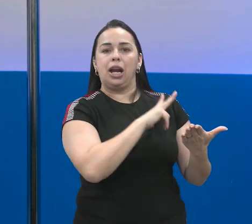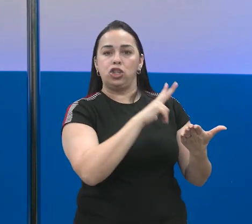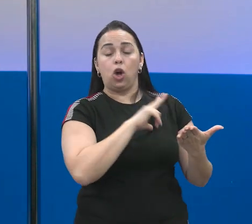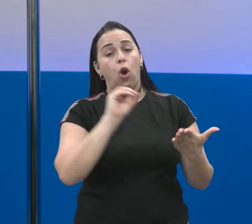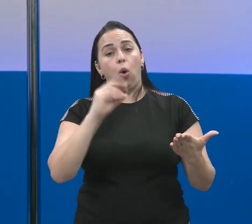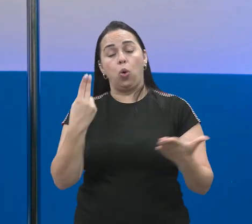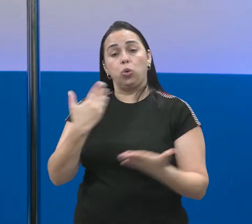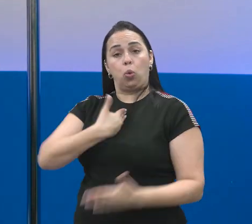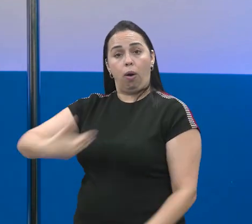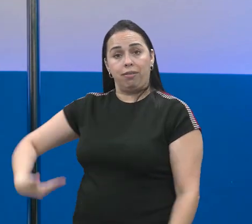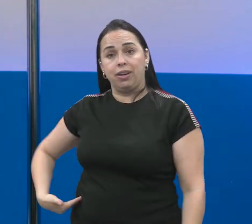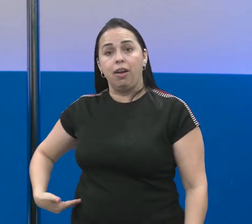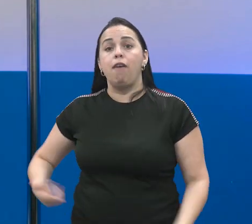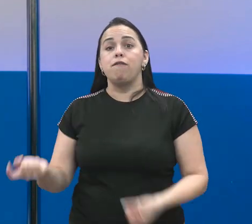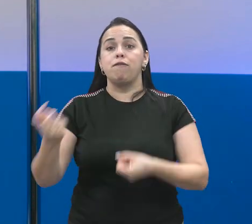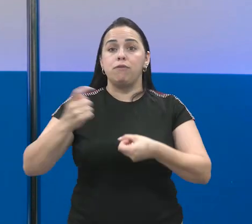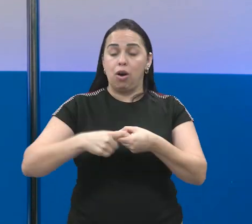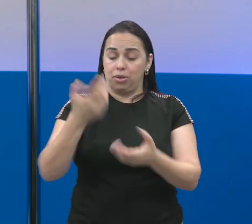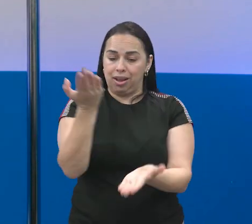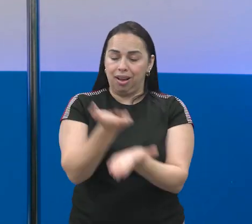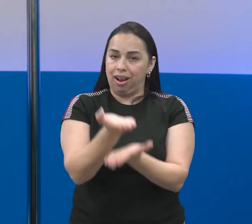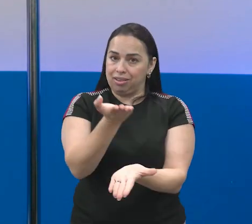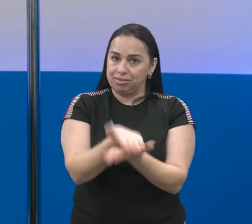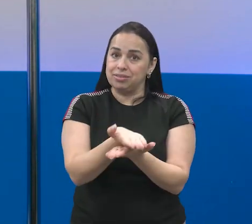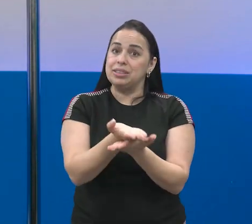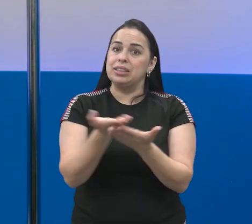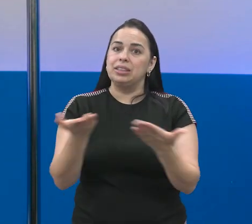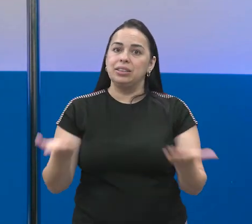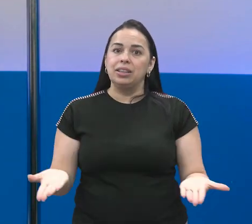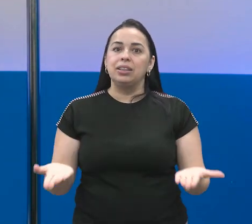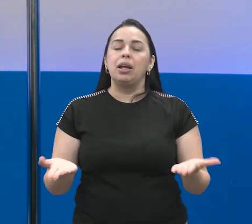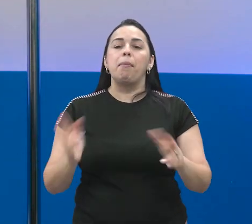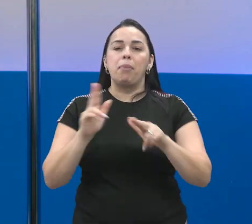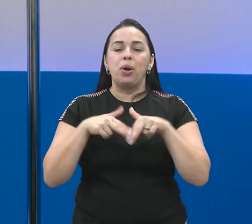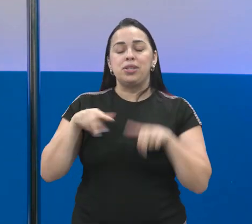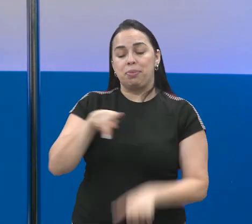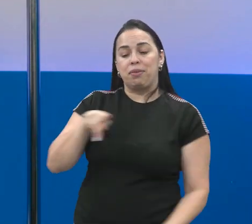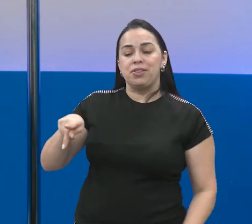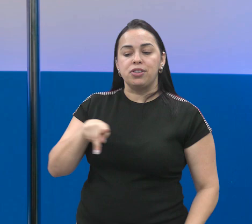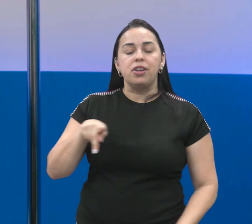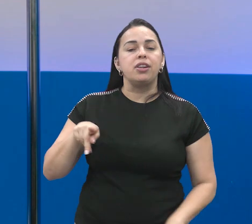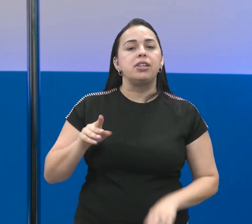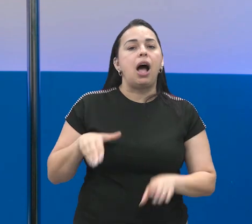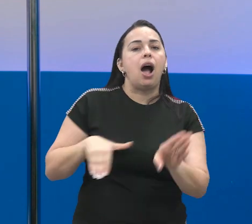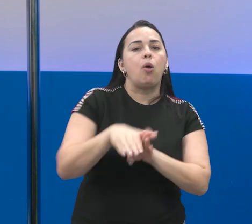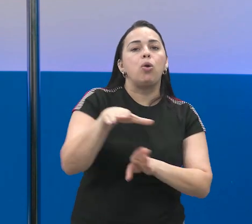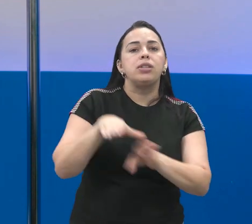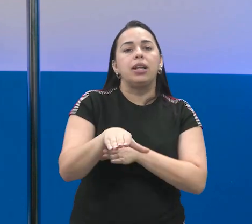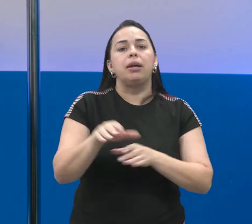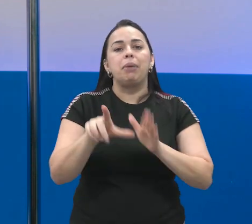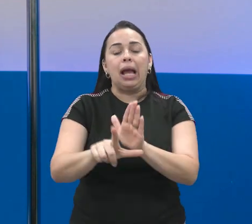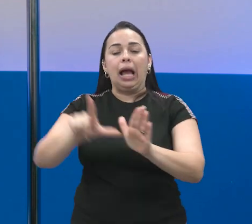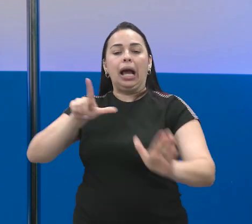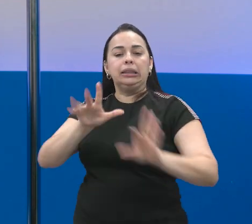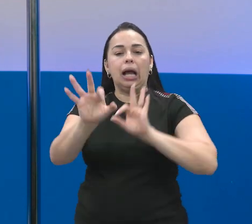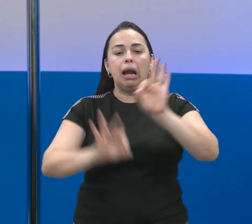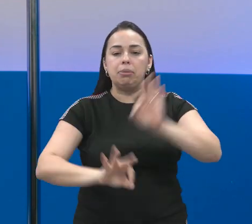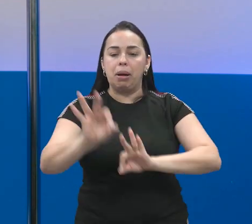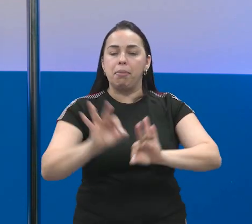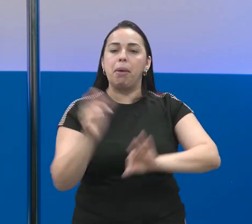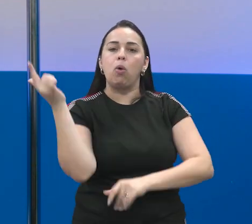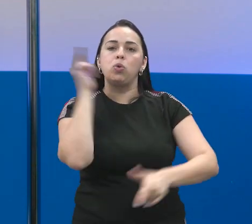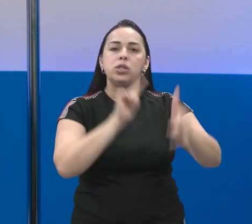de instituições particulares retornam às salas de aula. E educadores aconselham fazer um planejamento